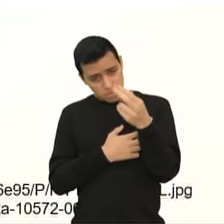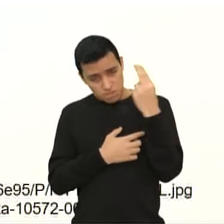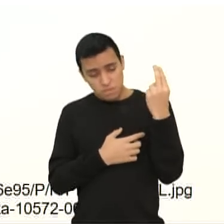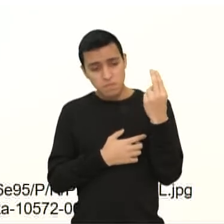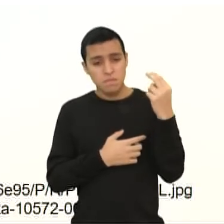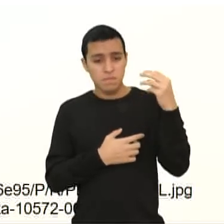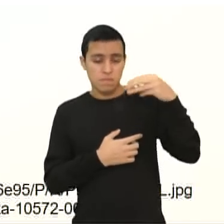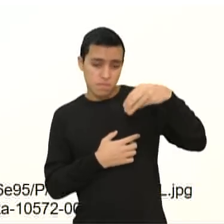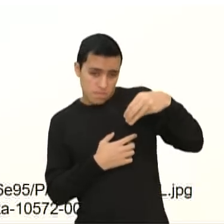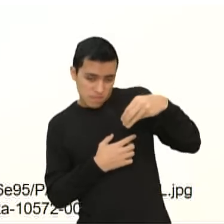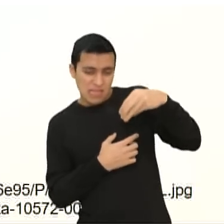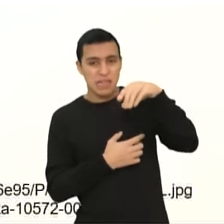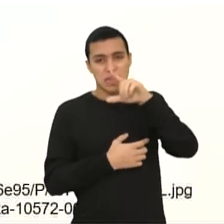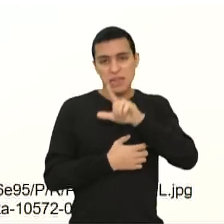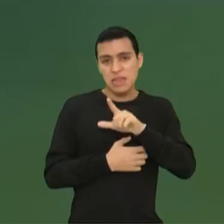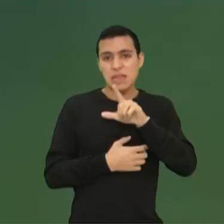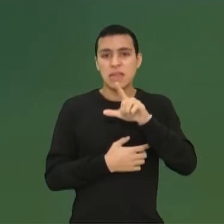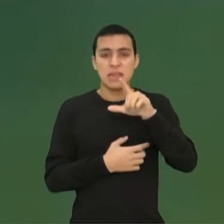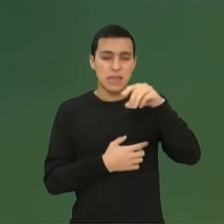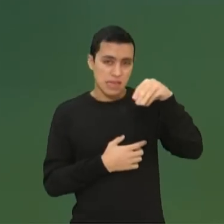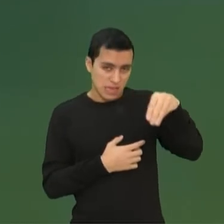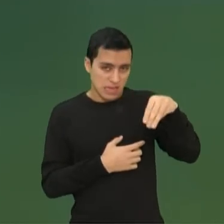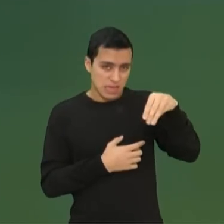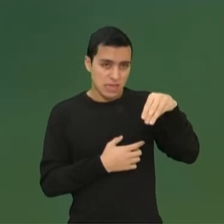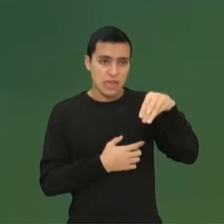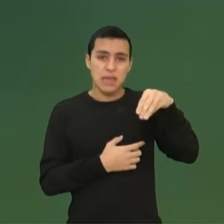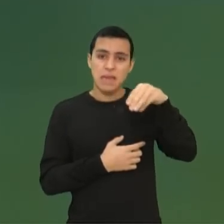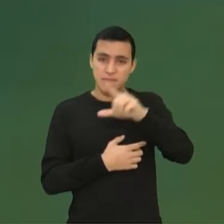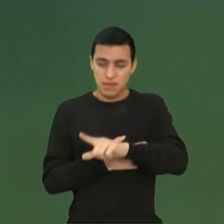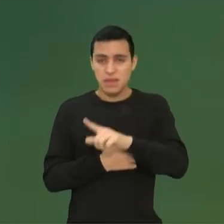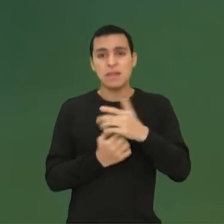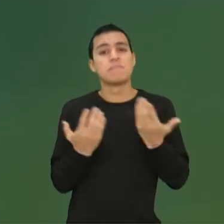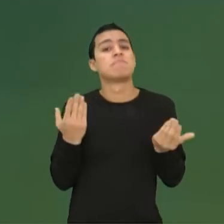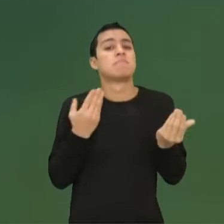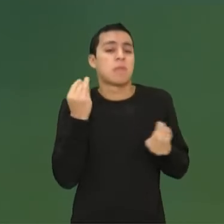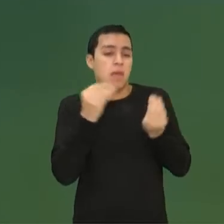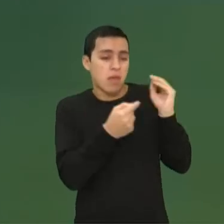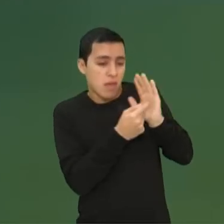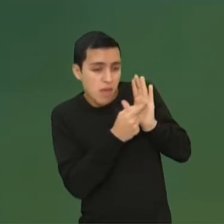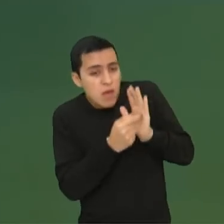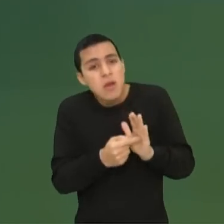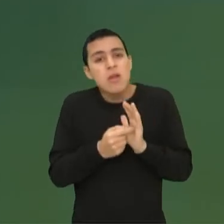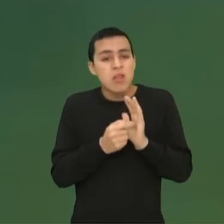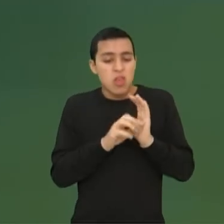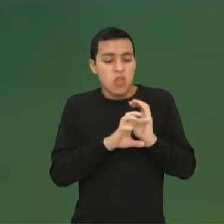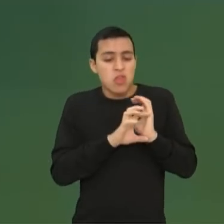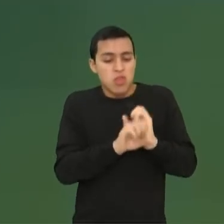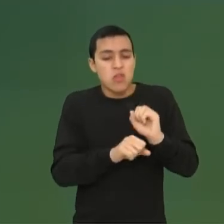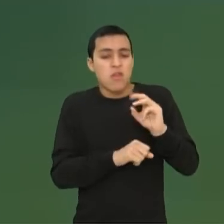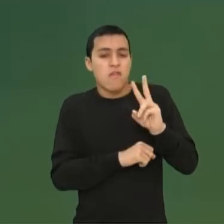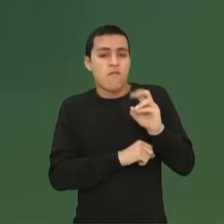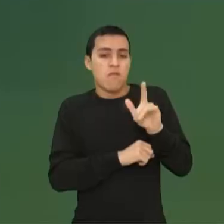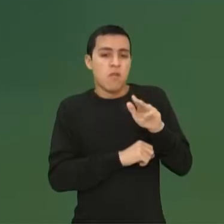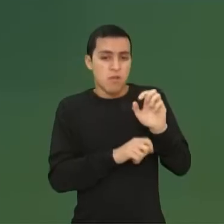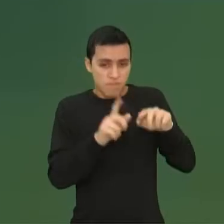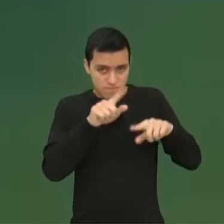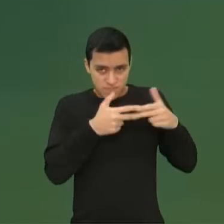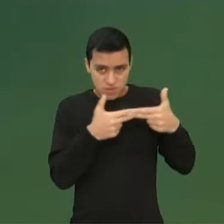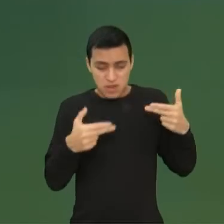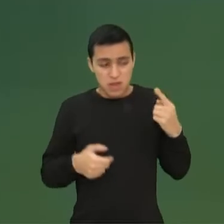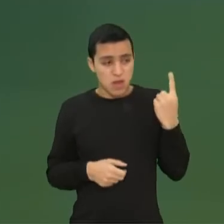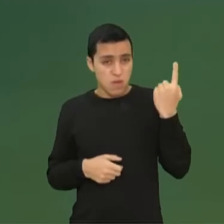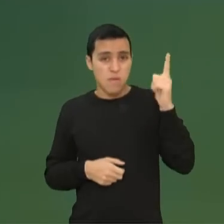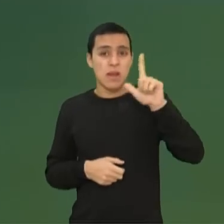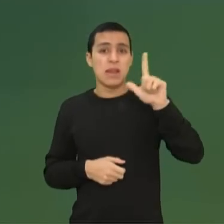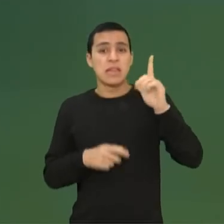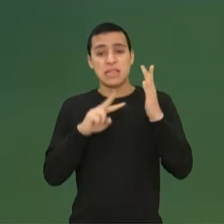ou mililitro, representada por ml, para indicar o volume de um material. 1 litro